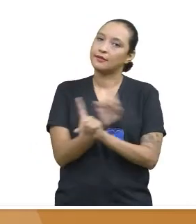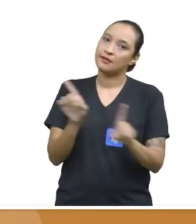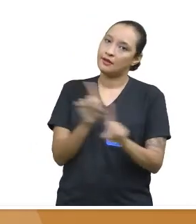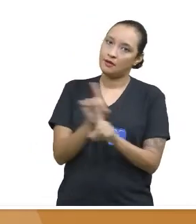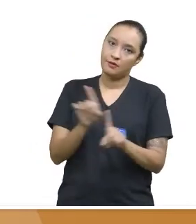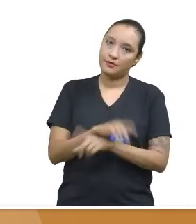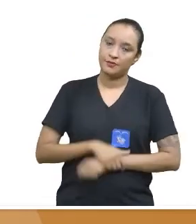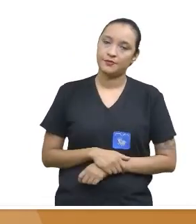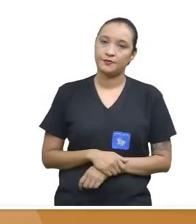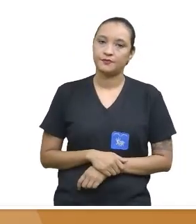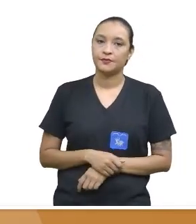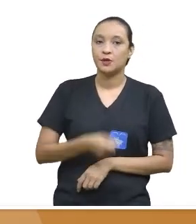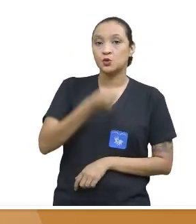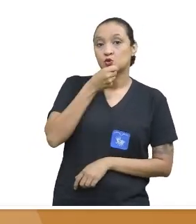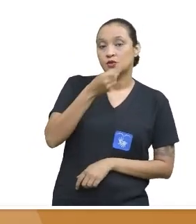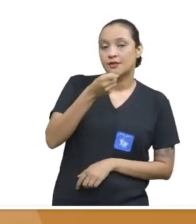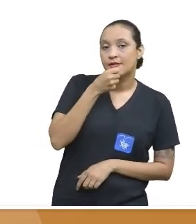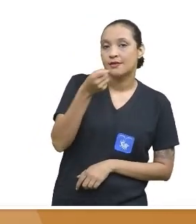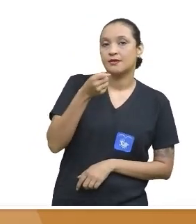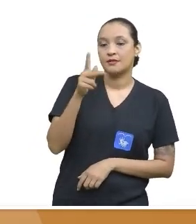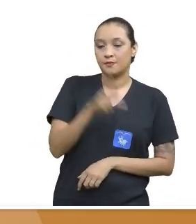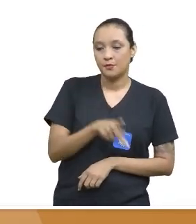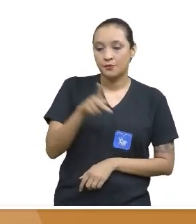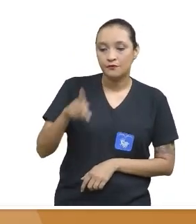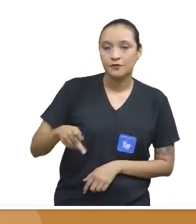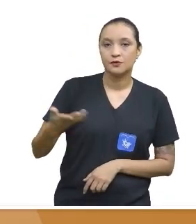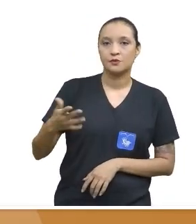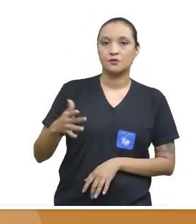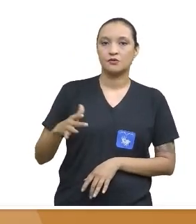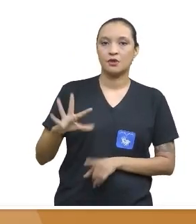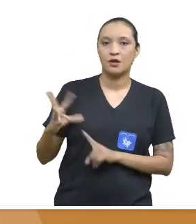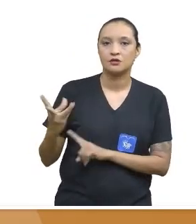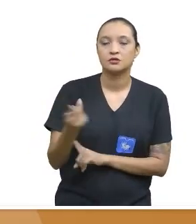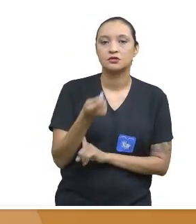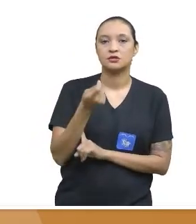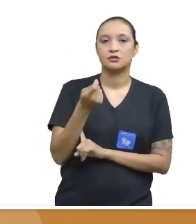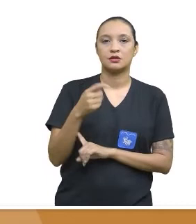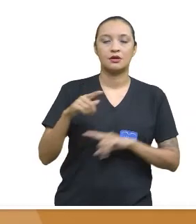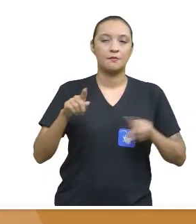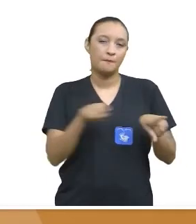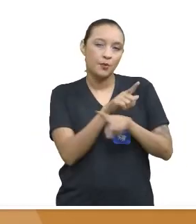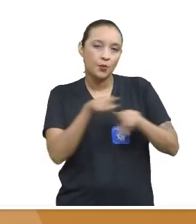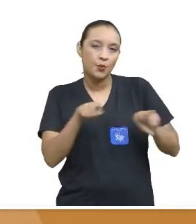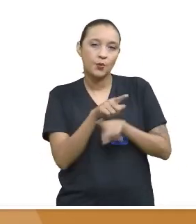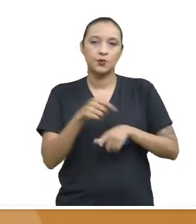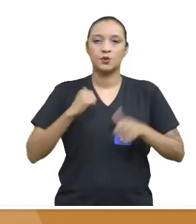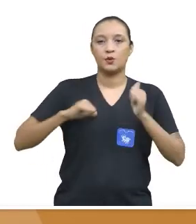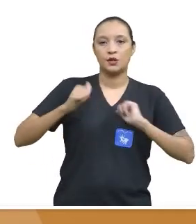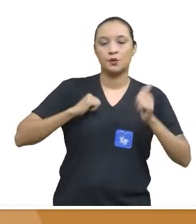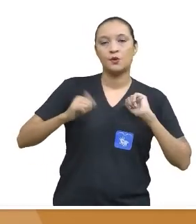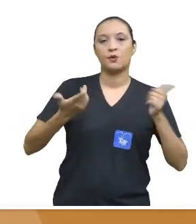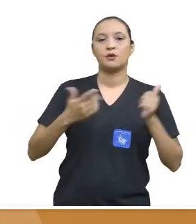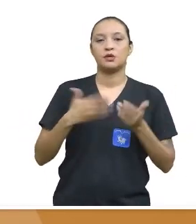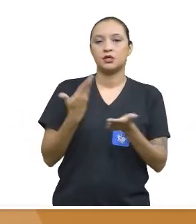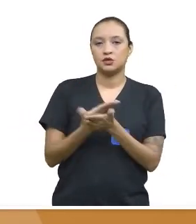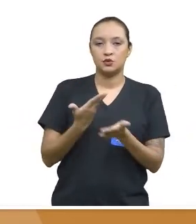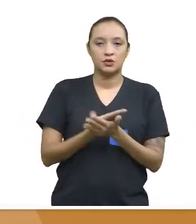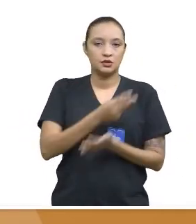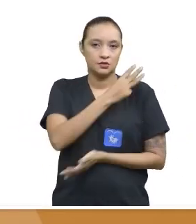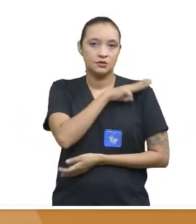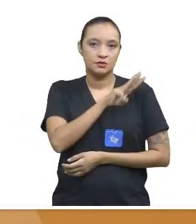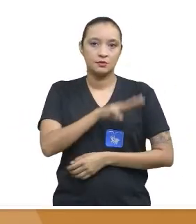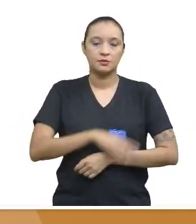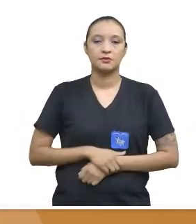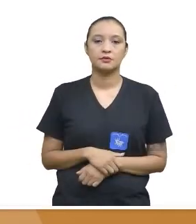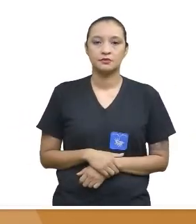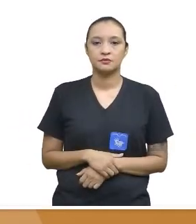repetir. Jornalistas, professores, artistas, no caso músicos, atores, estudantes secundaristas, no caso